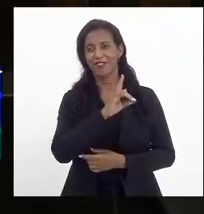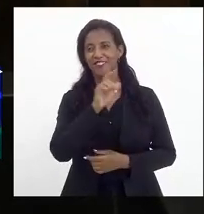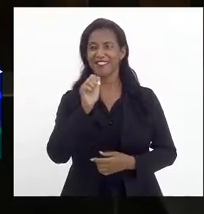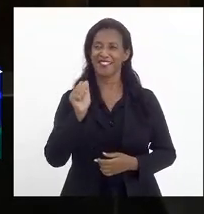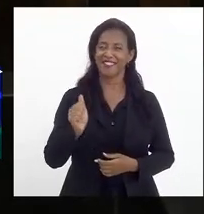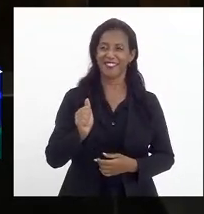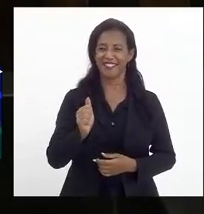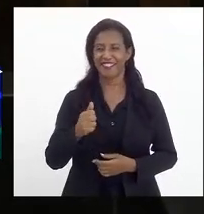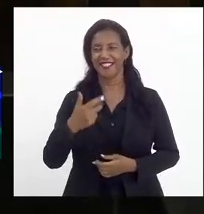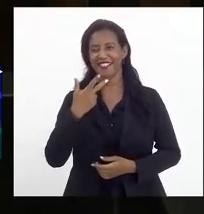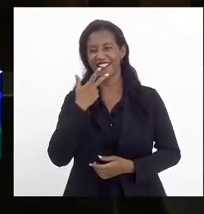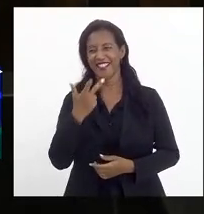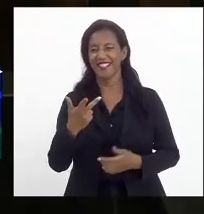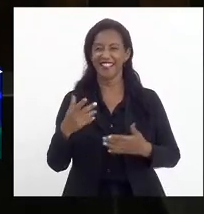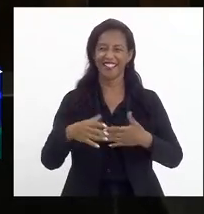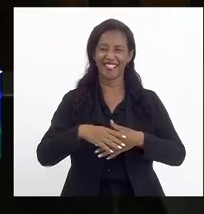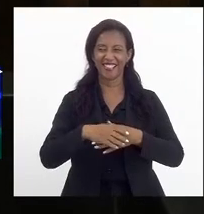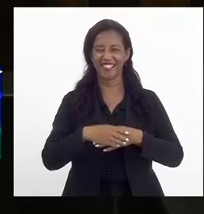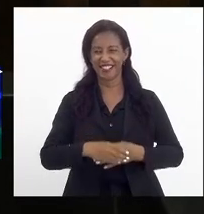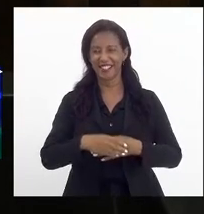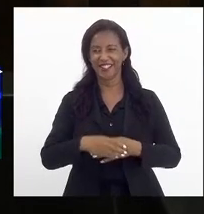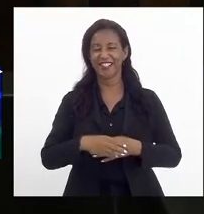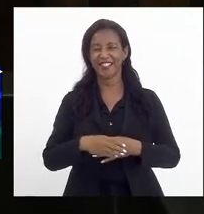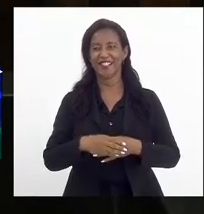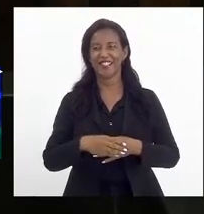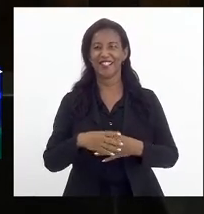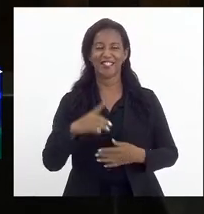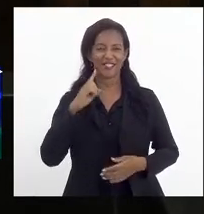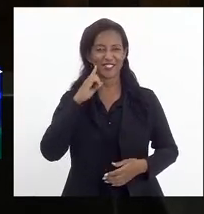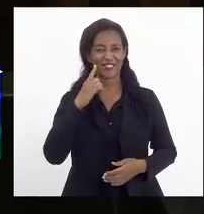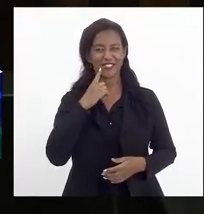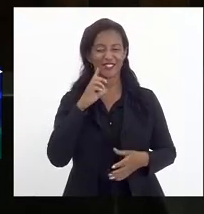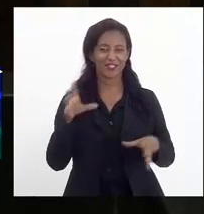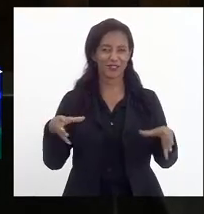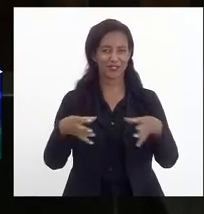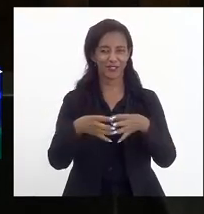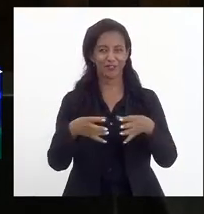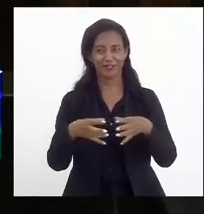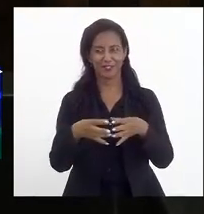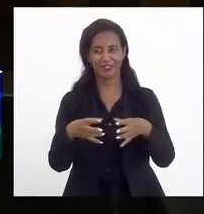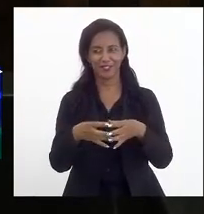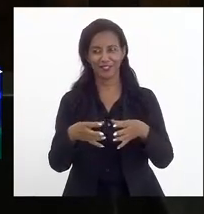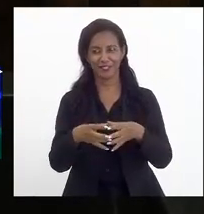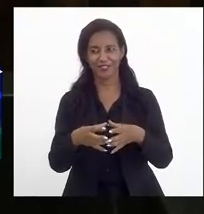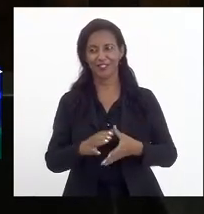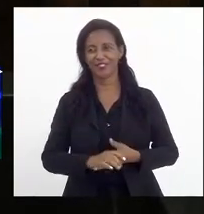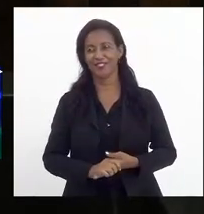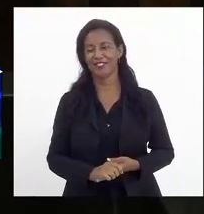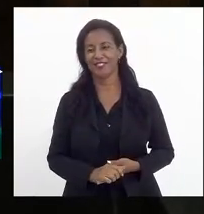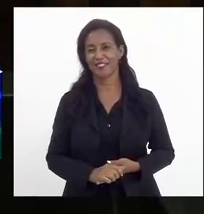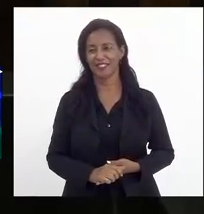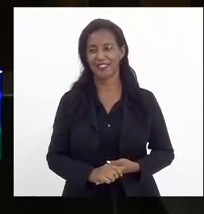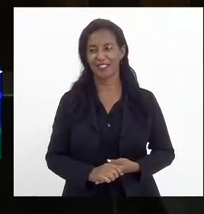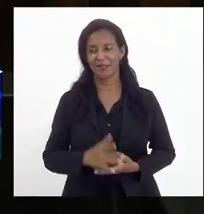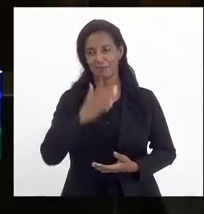que ela não leva a nossa palavra para aqueles que têm deficiência